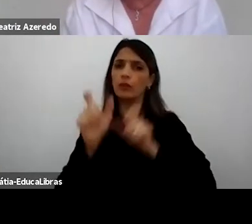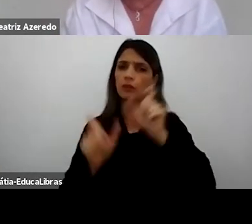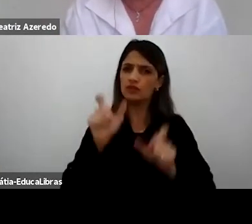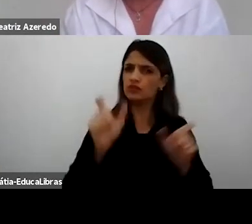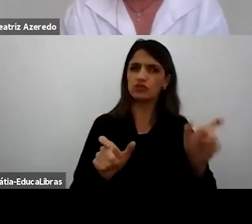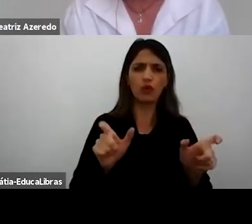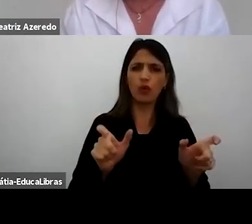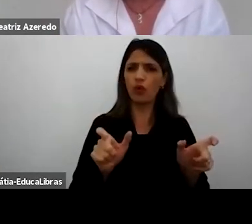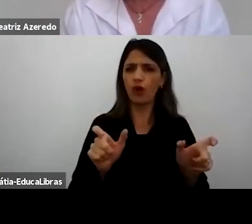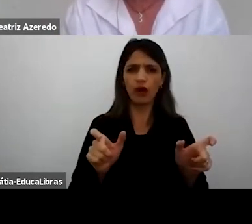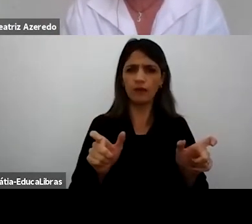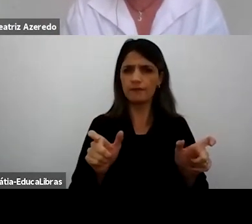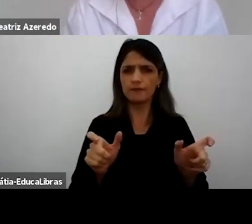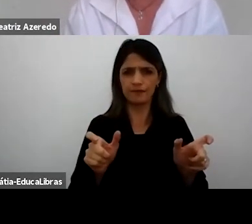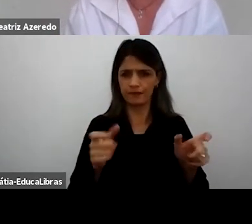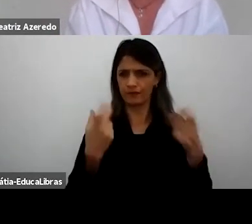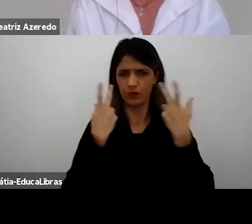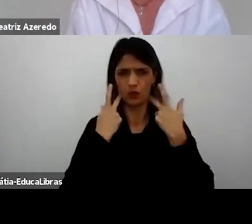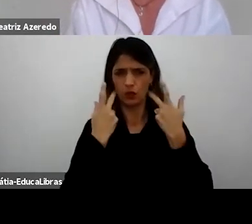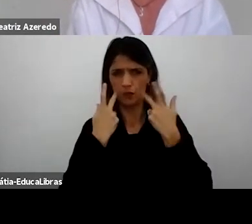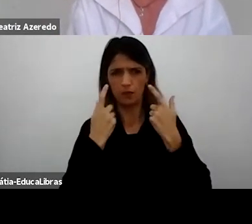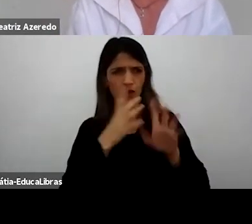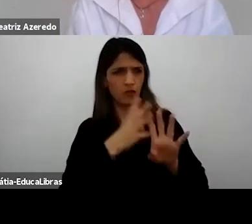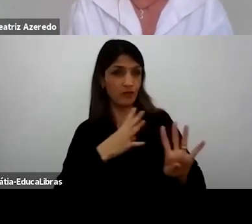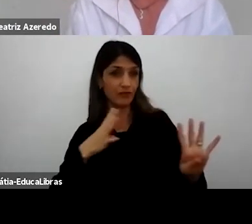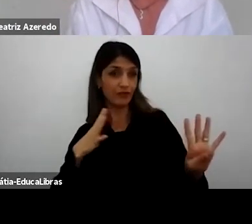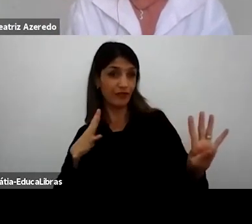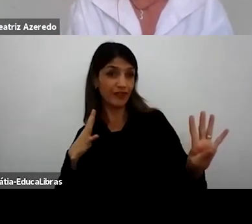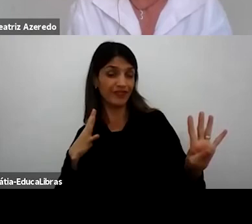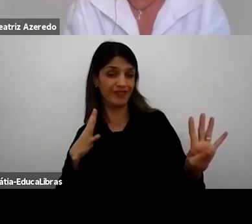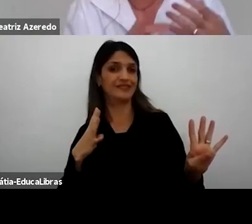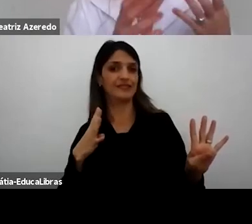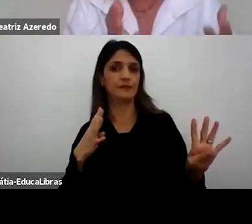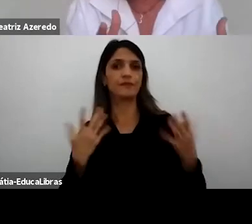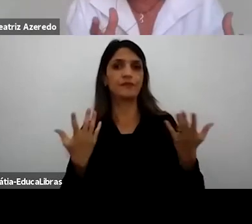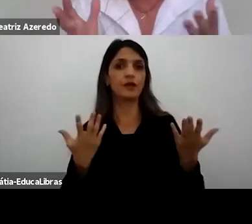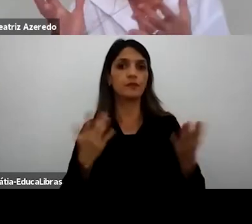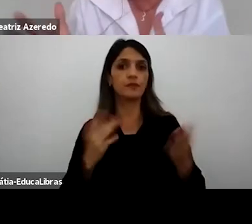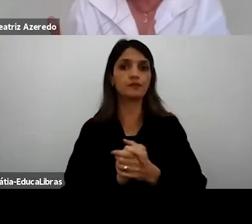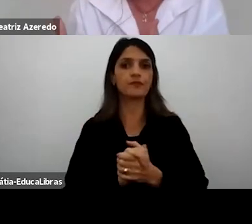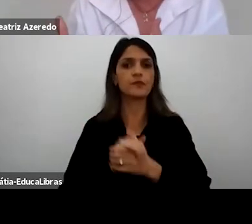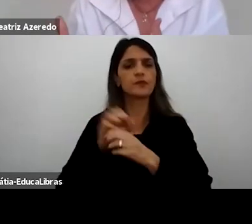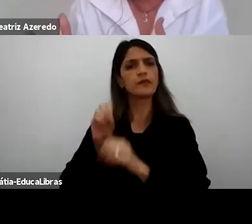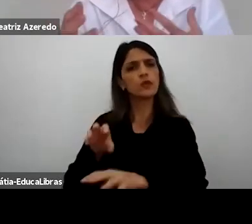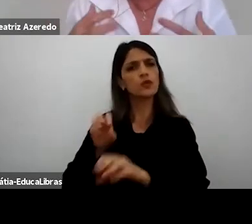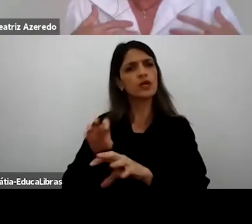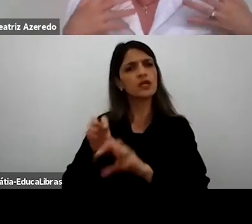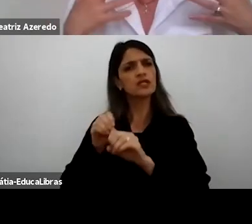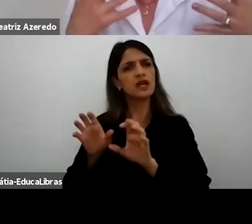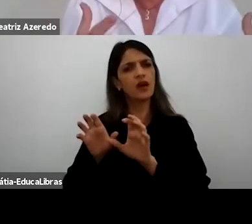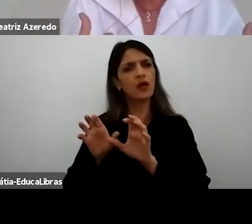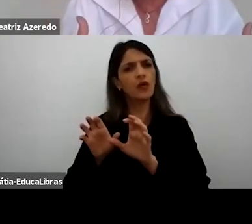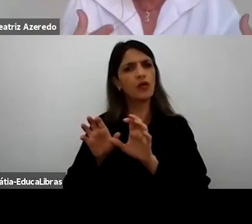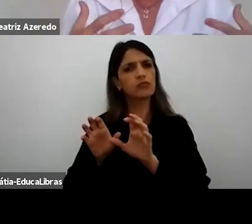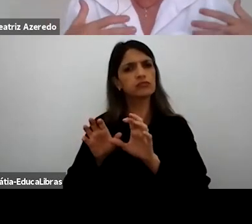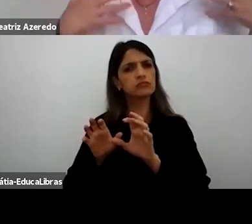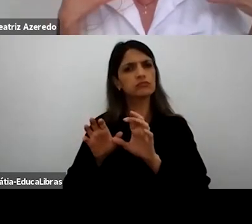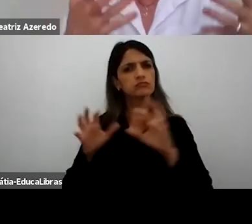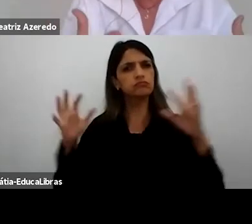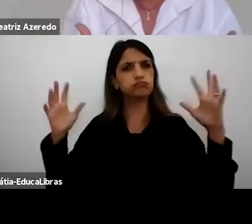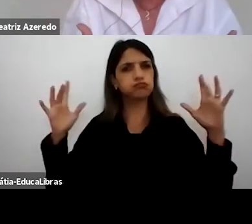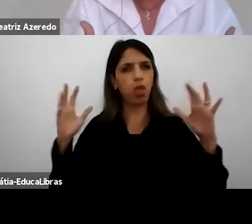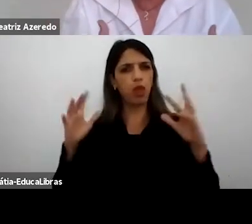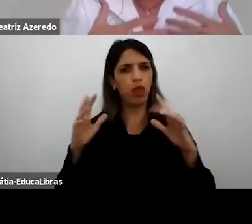ali naquela fila. Né? Então, essa ideia de educação em massa está colocada, né? Esse hábito.